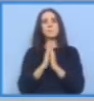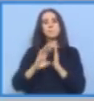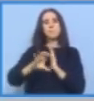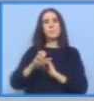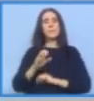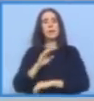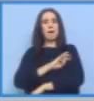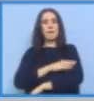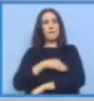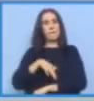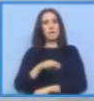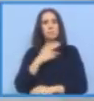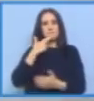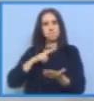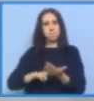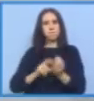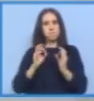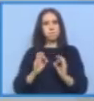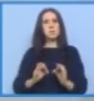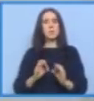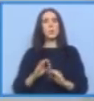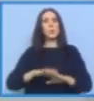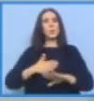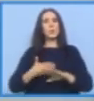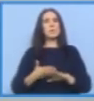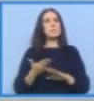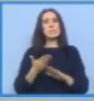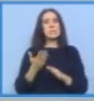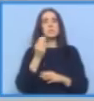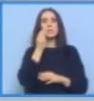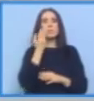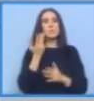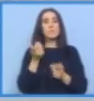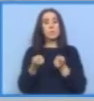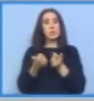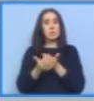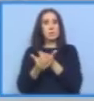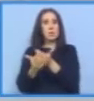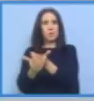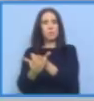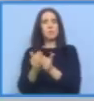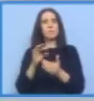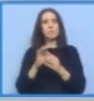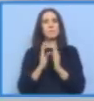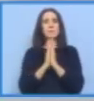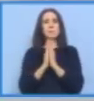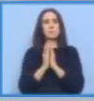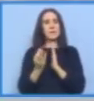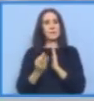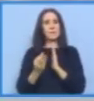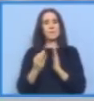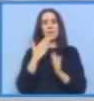ser vivido também de forma bastante intensa. Como é que por ali se organizaram, a nível de paróquias também,